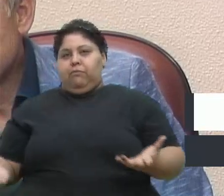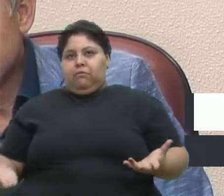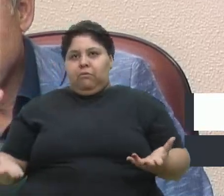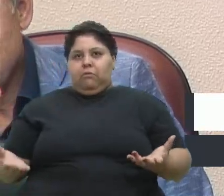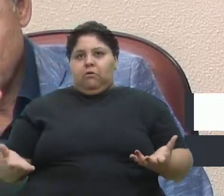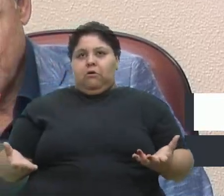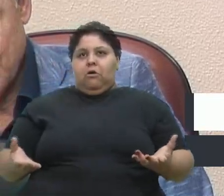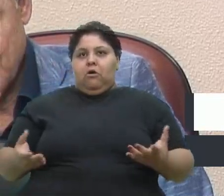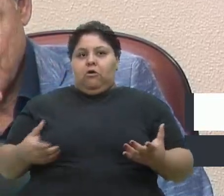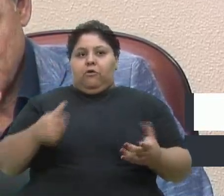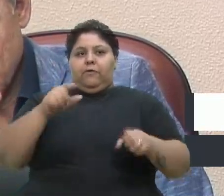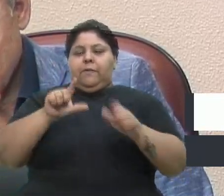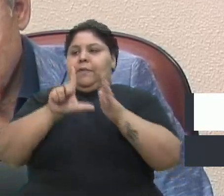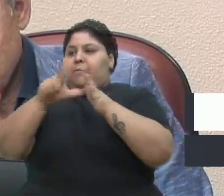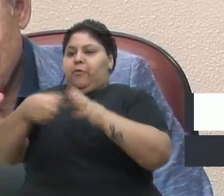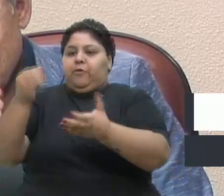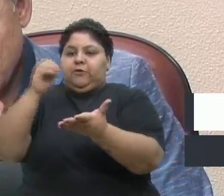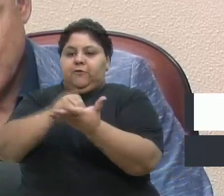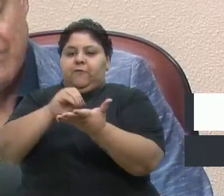servidor. Agora está